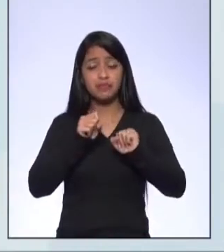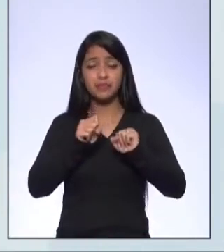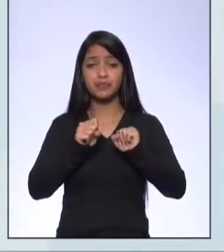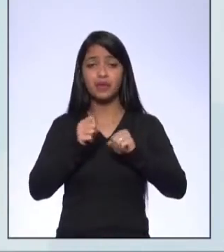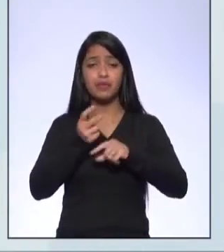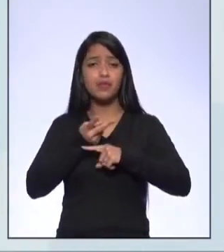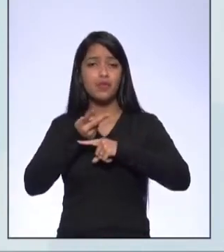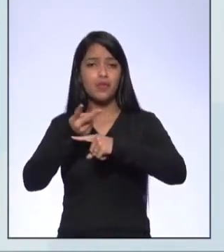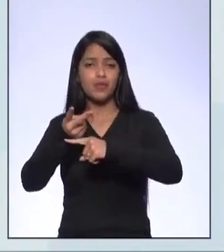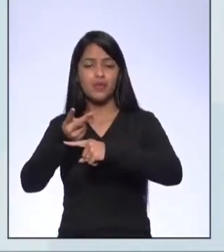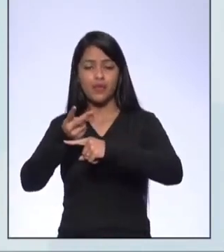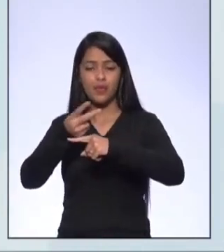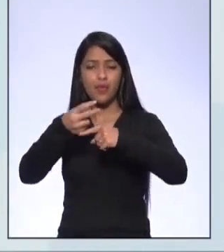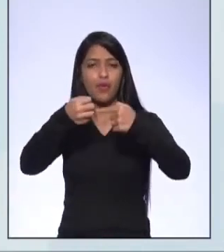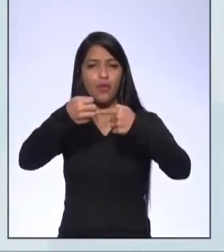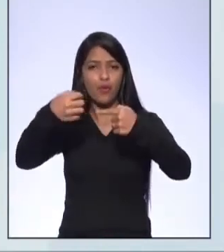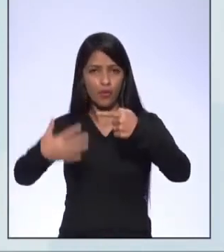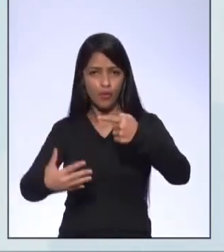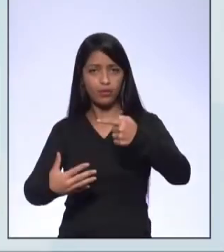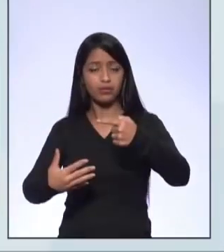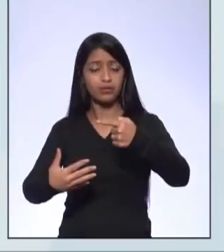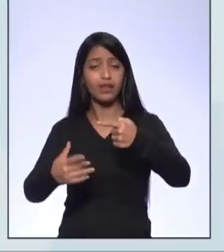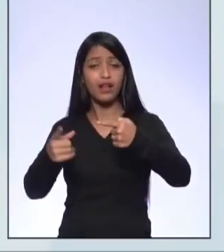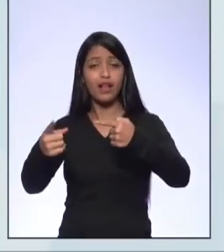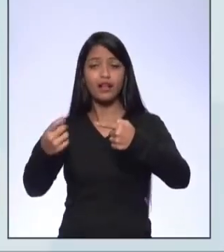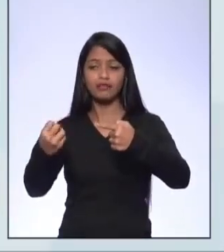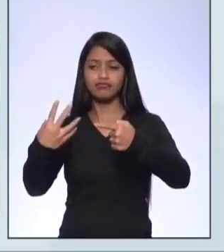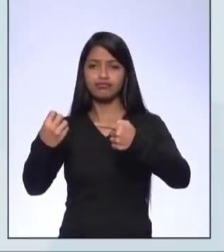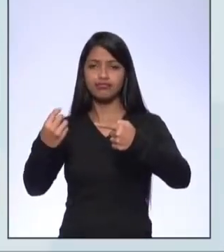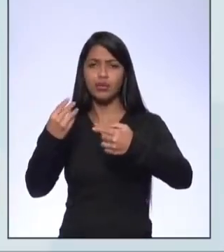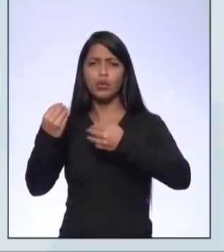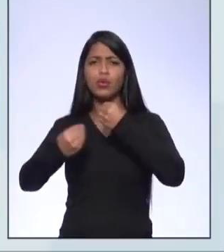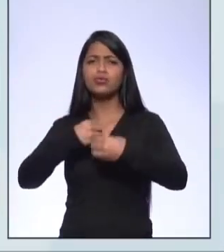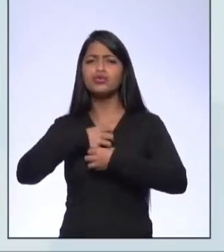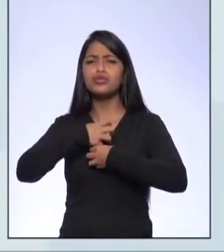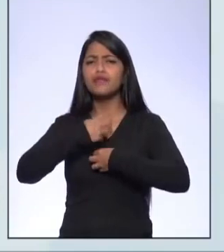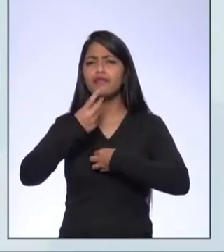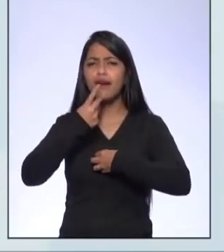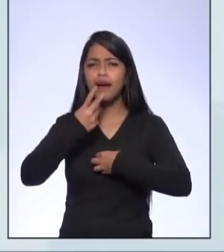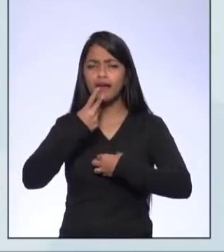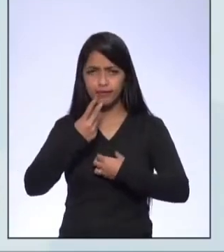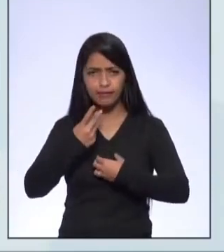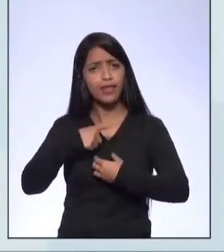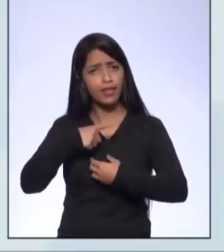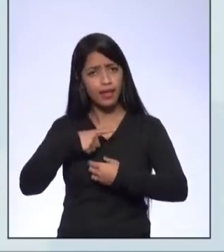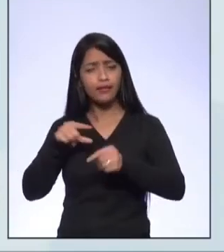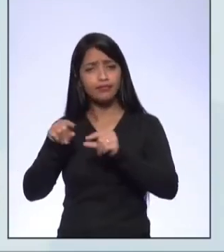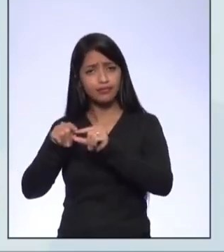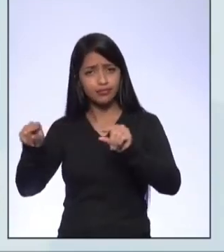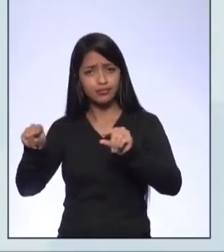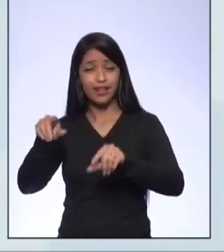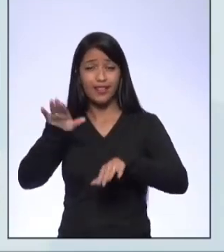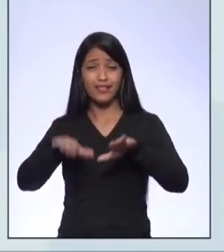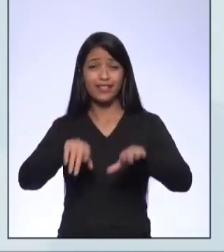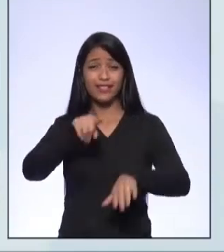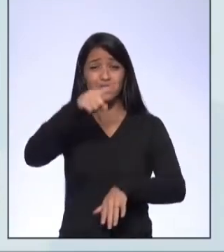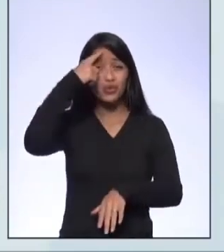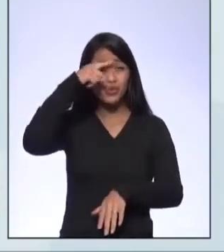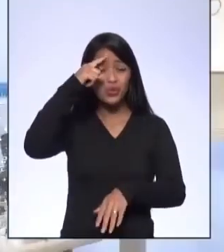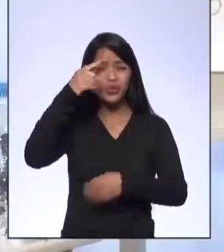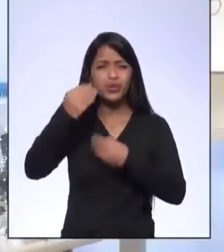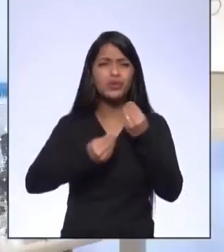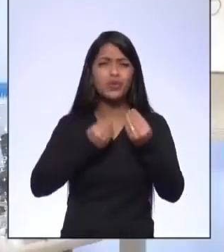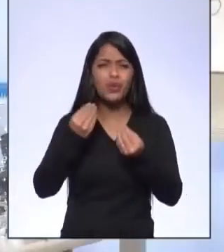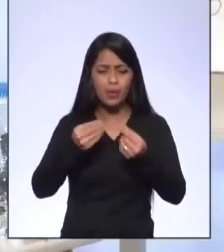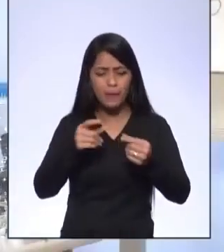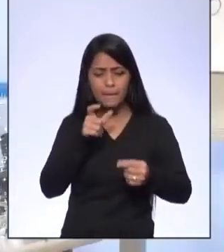no Google mesmo, ele vai aparecer a pronúncia. Então, você está na dúvida na pronúncia de alguma palavra, ou até para você fazer leitura labial,